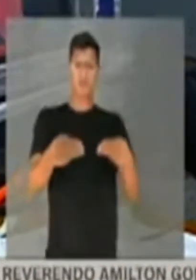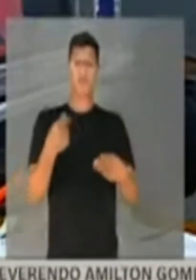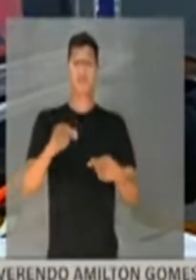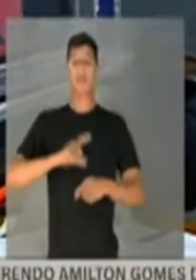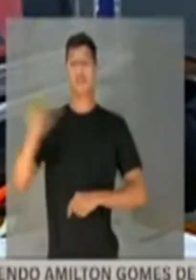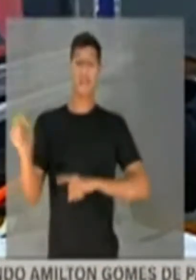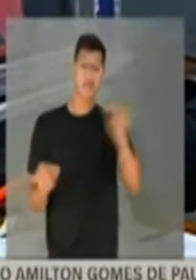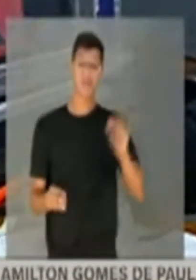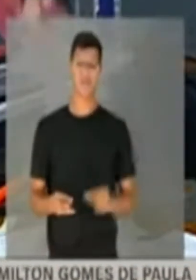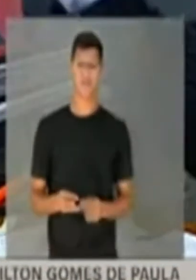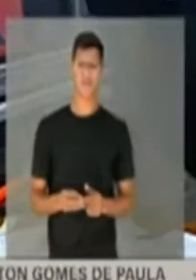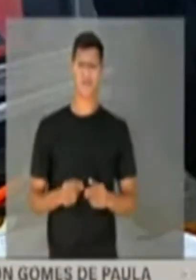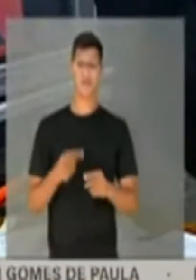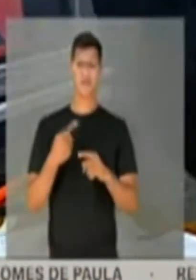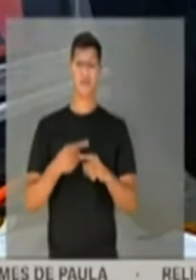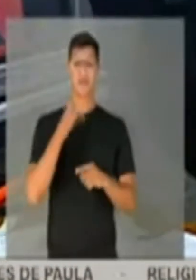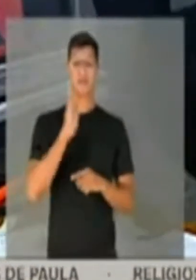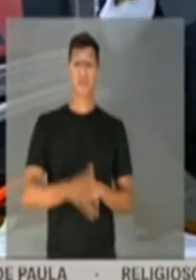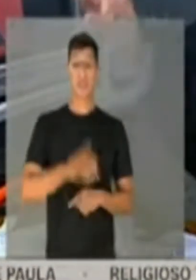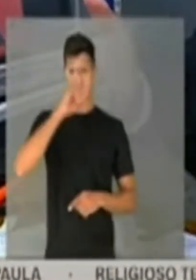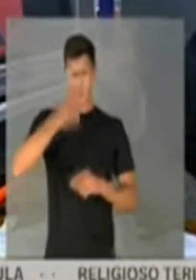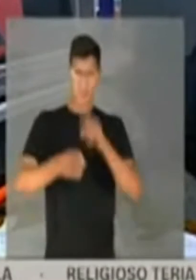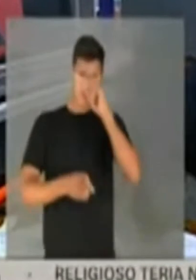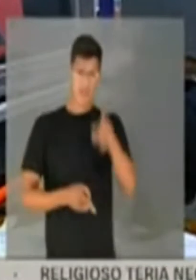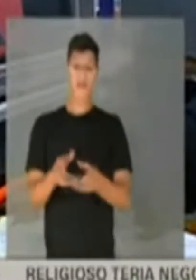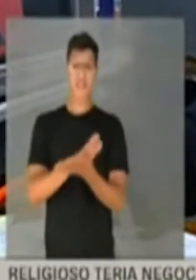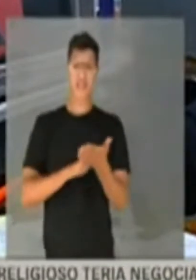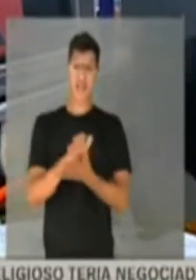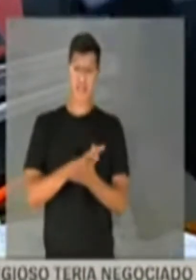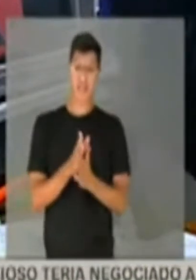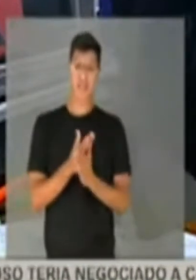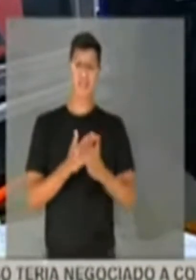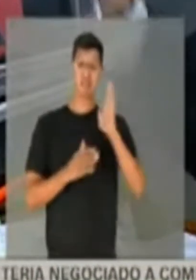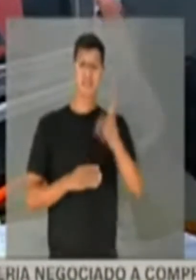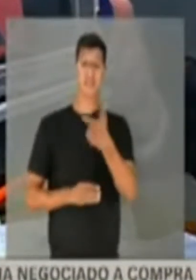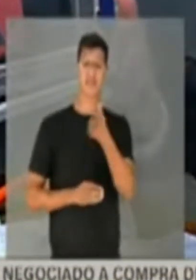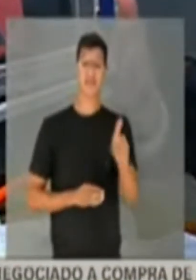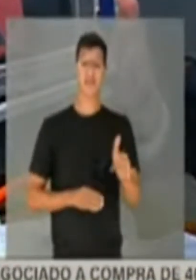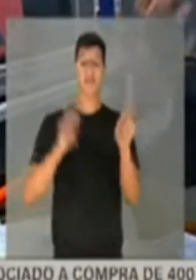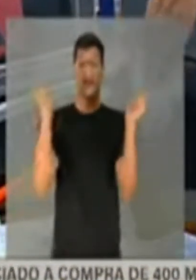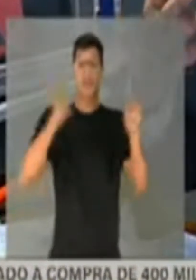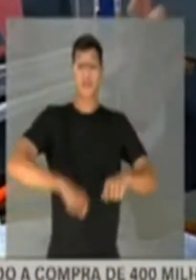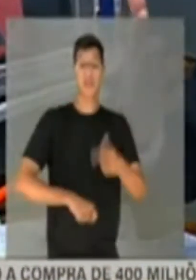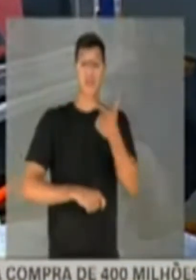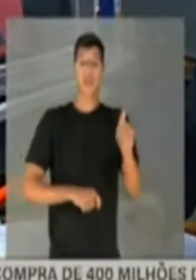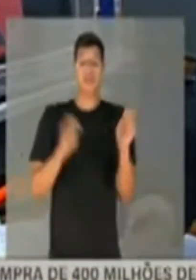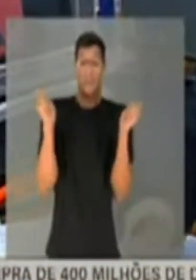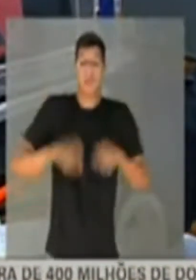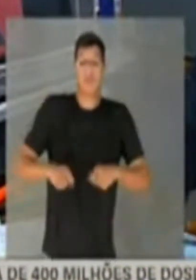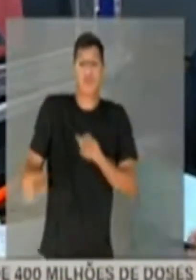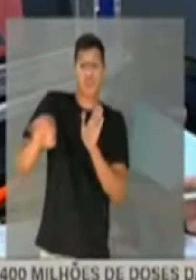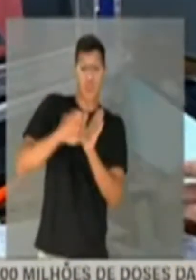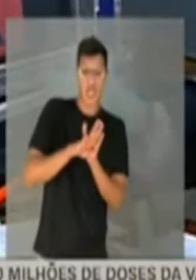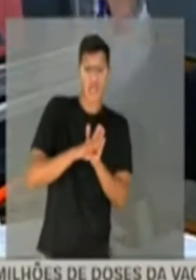ter saído, porque o senhor já não mandava em nada. O senhor não teve nem capacidade, nem condição de